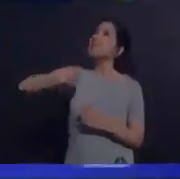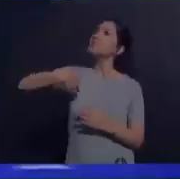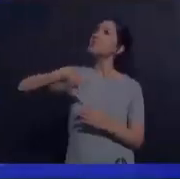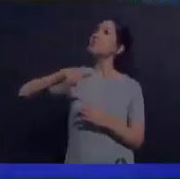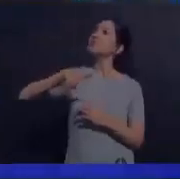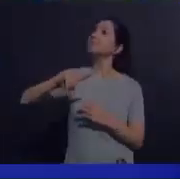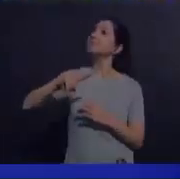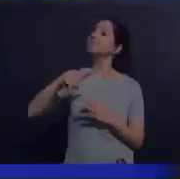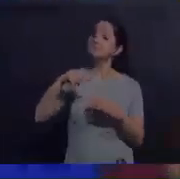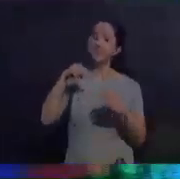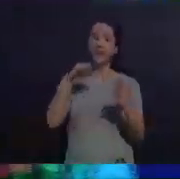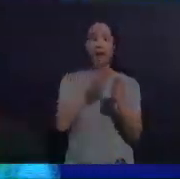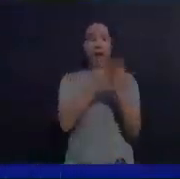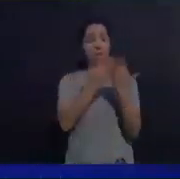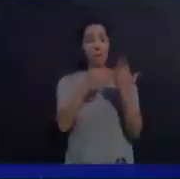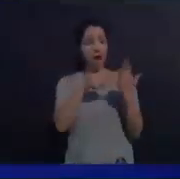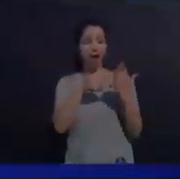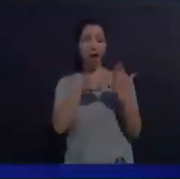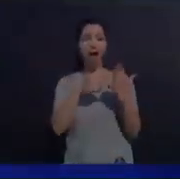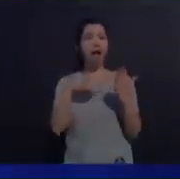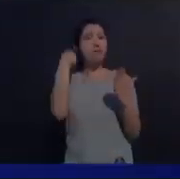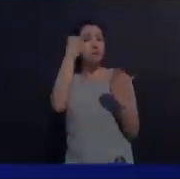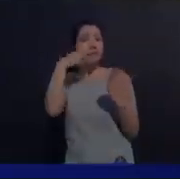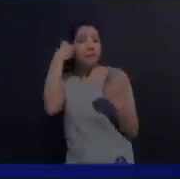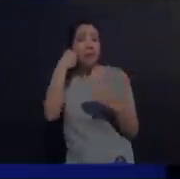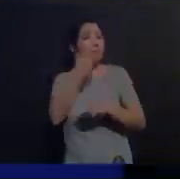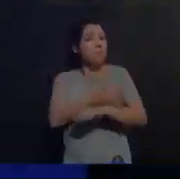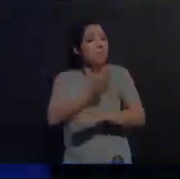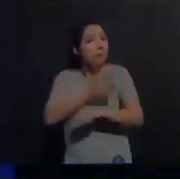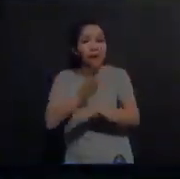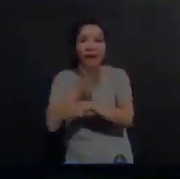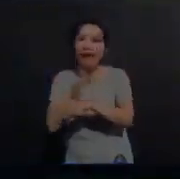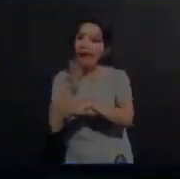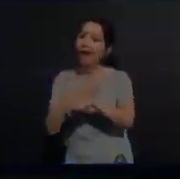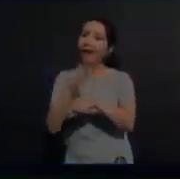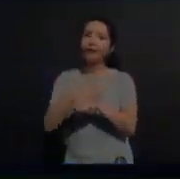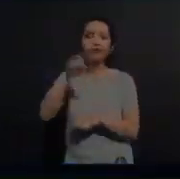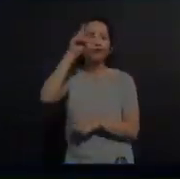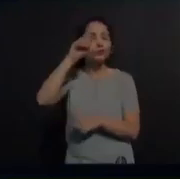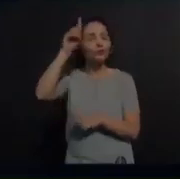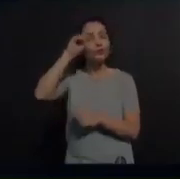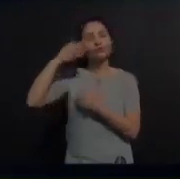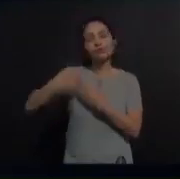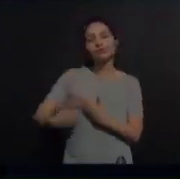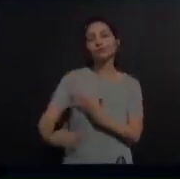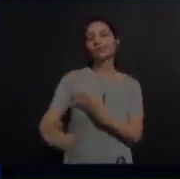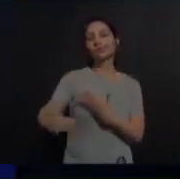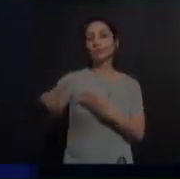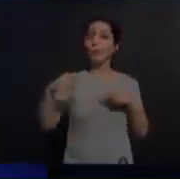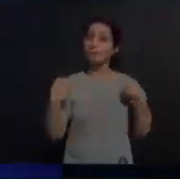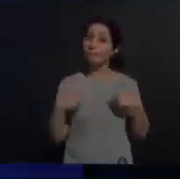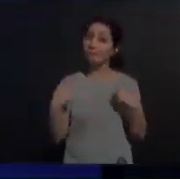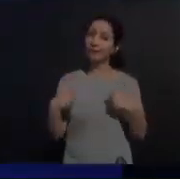a palavra de Deus é uma prática diária que nós precisamos de fé. Fé